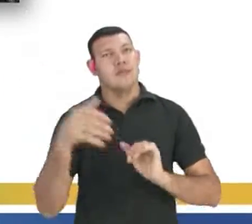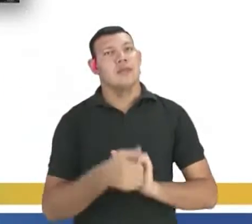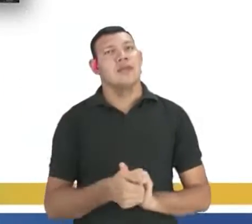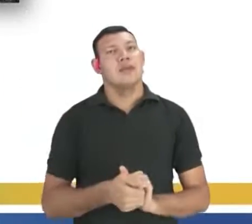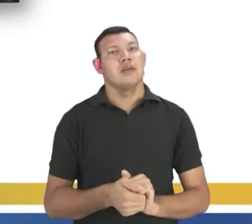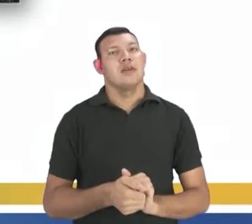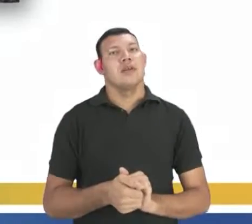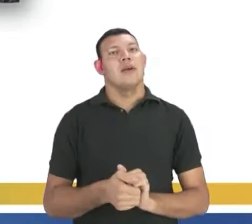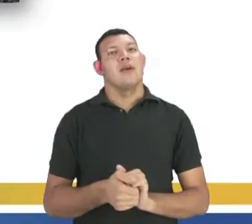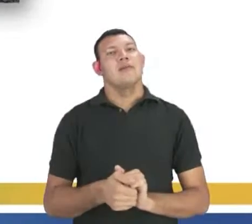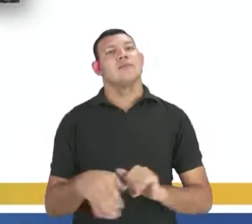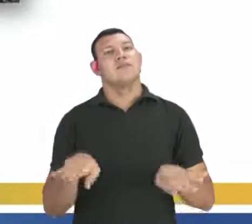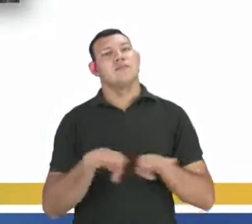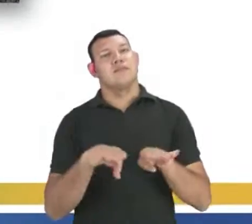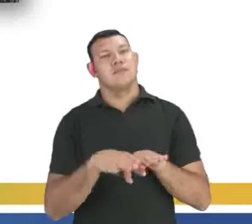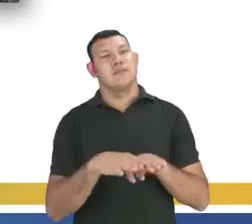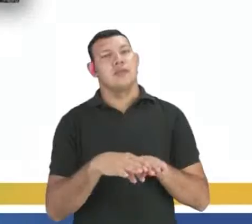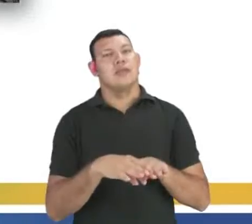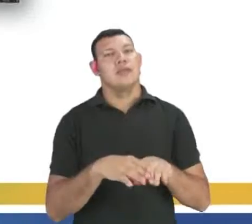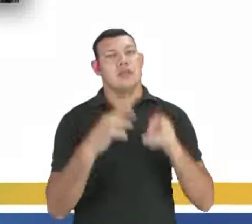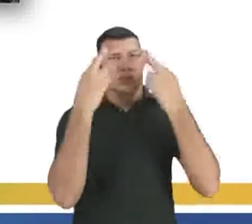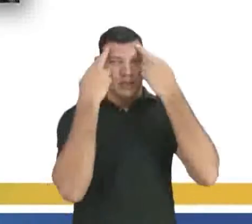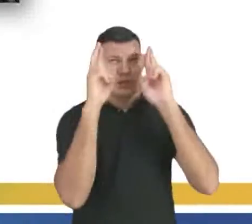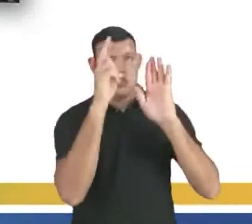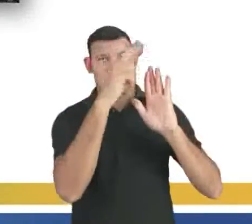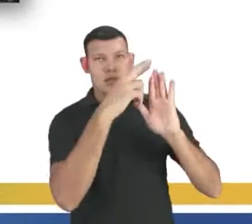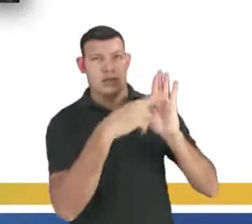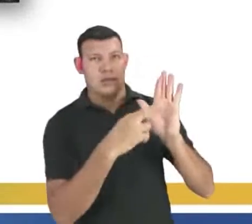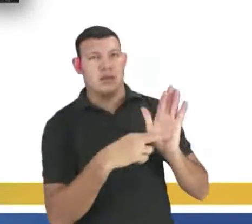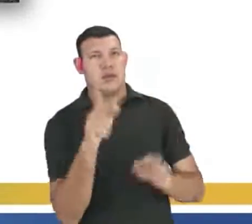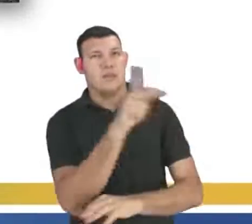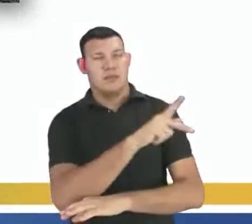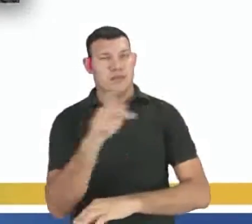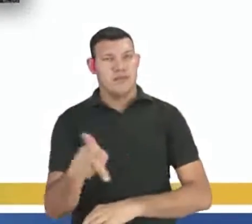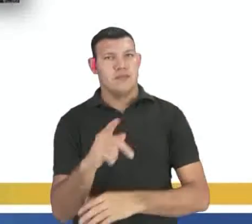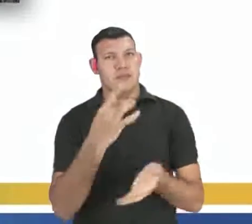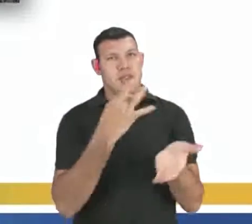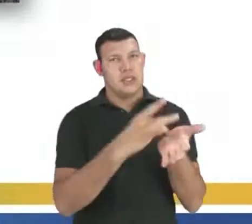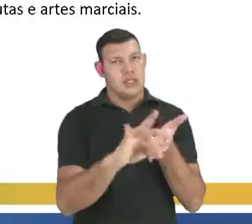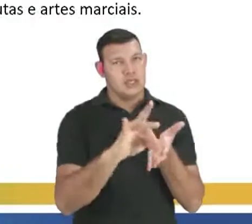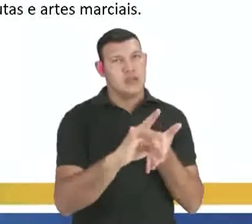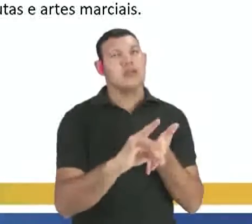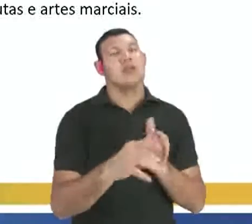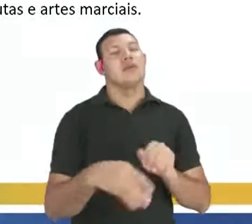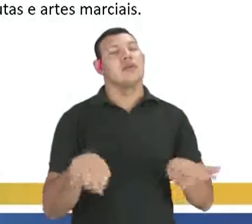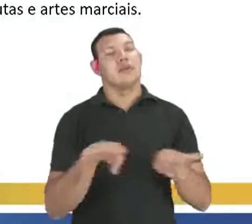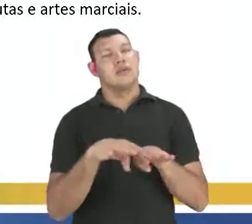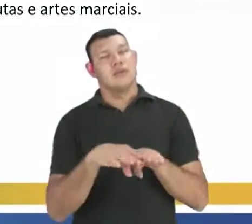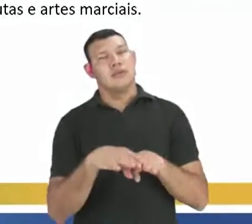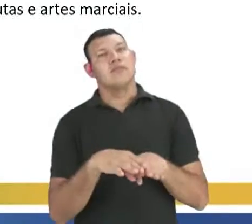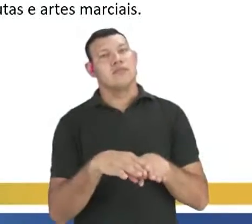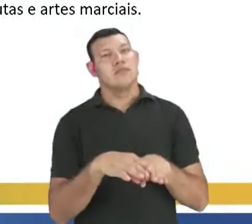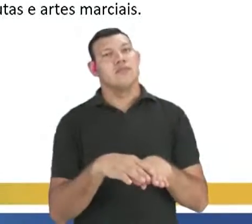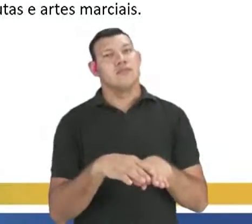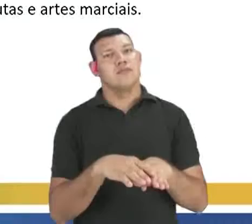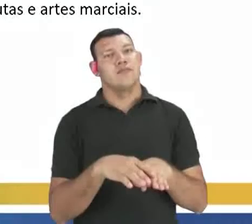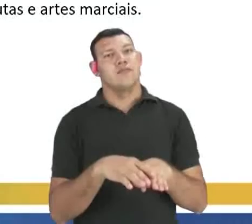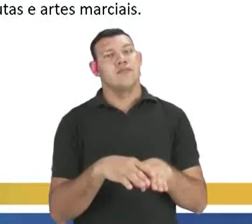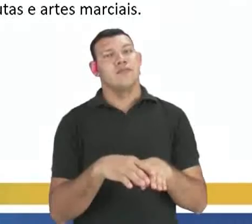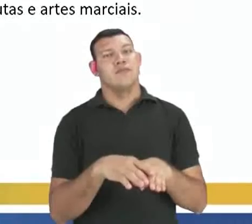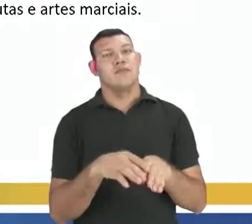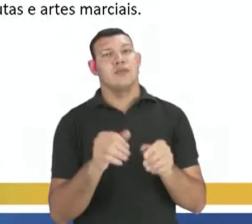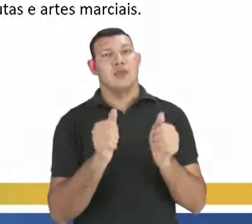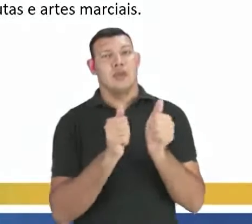às regras, ao professor, ao adversário e ao companheiro de equipe, né? Que foi o que a gente falou ainda